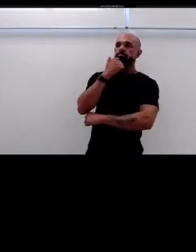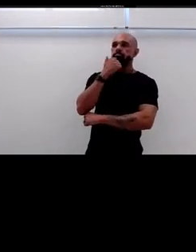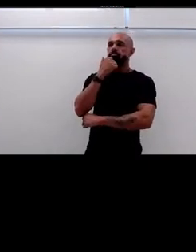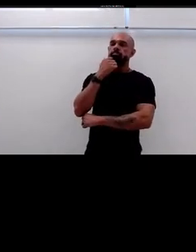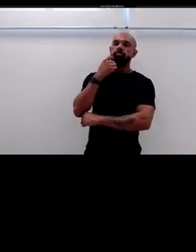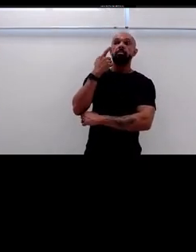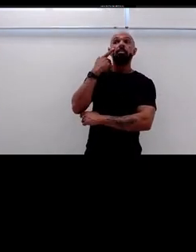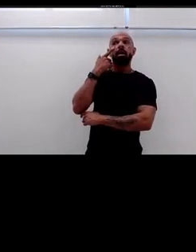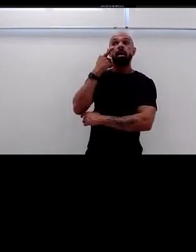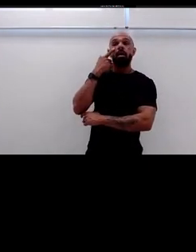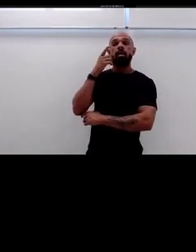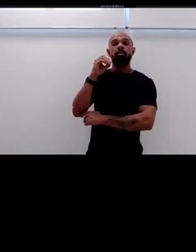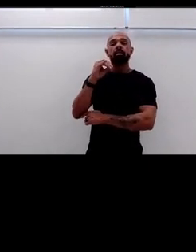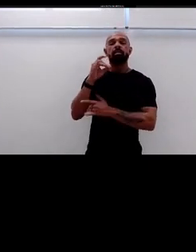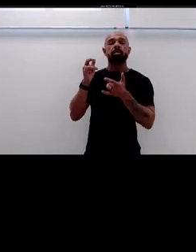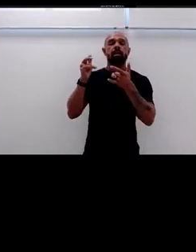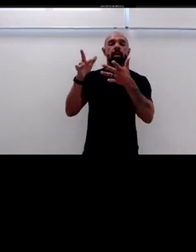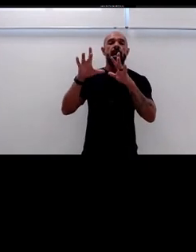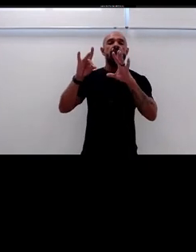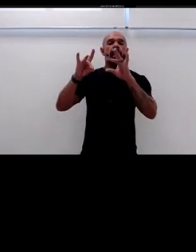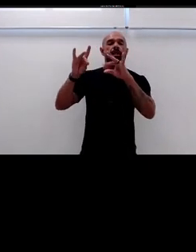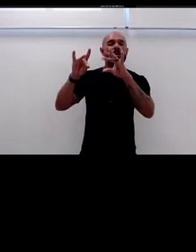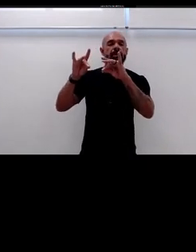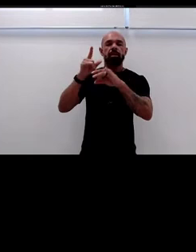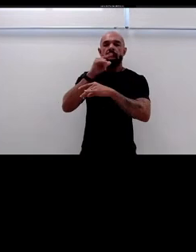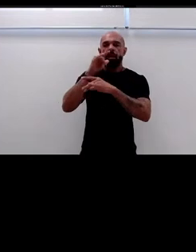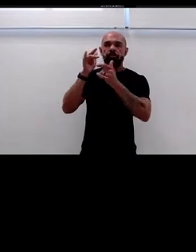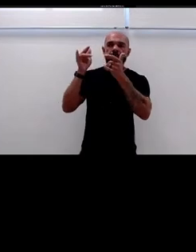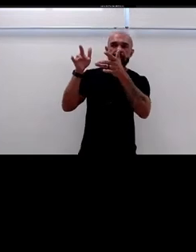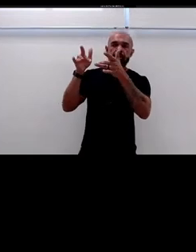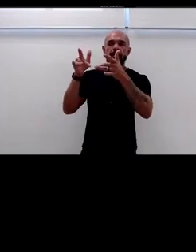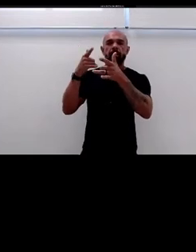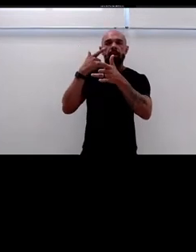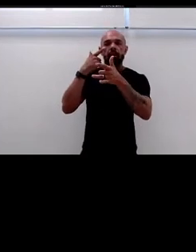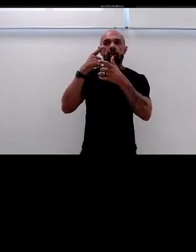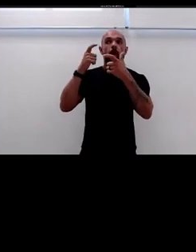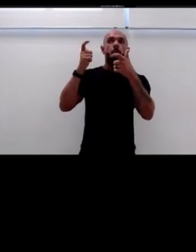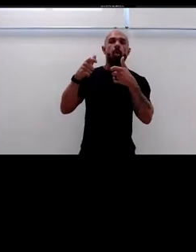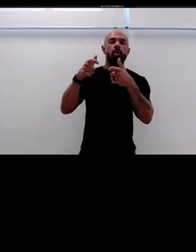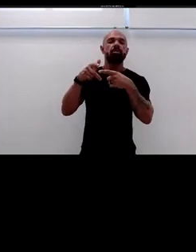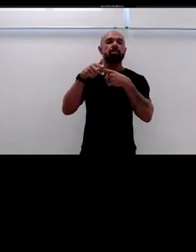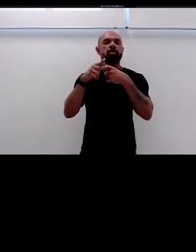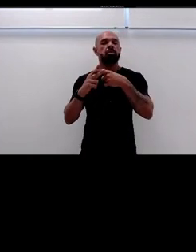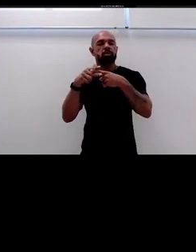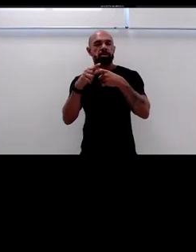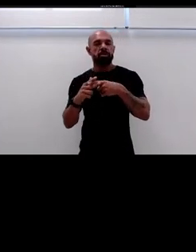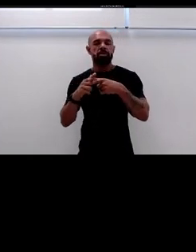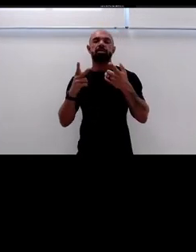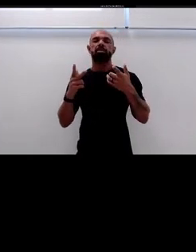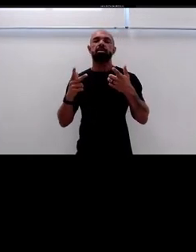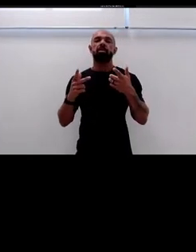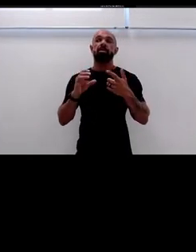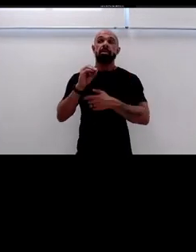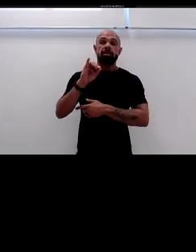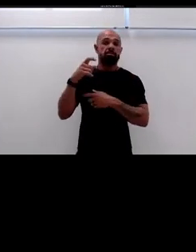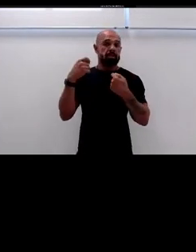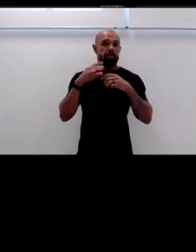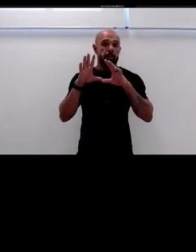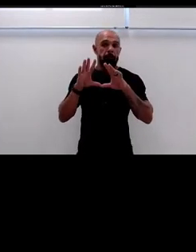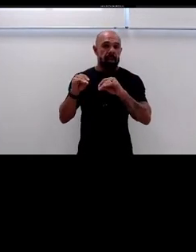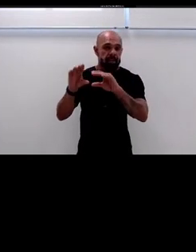criou uma unidade. Aí você olha e vê aonde se deve ajustar, se tem que mexer em algum